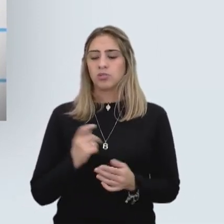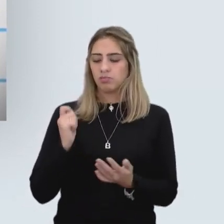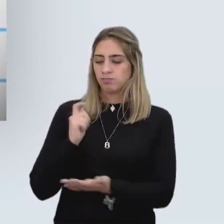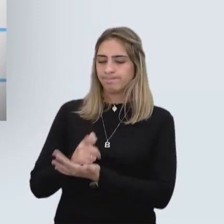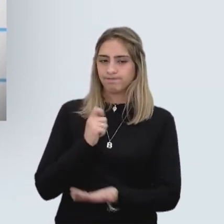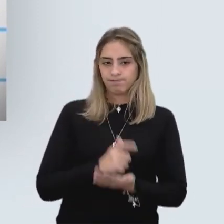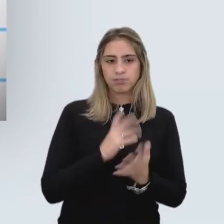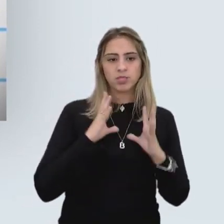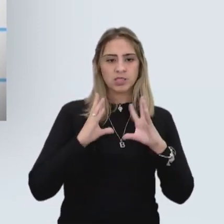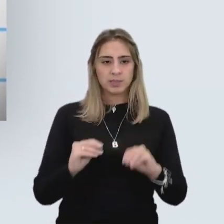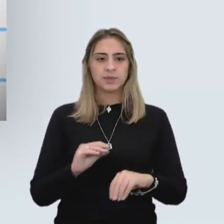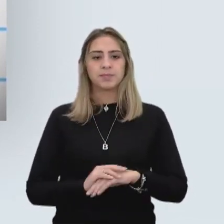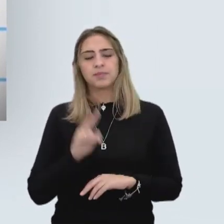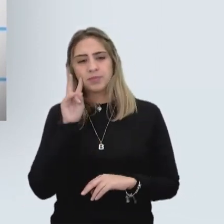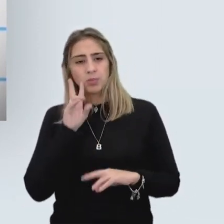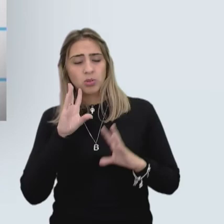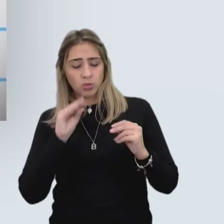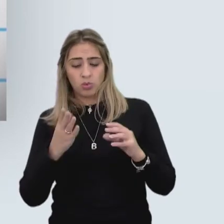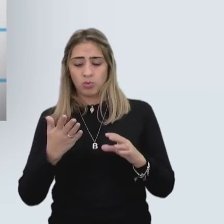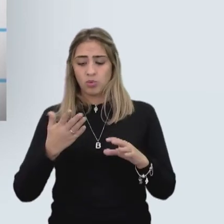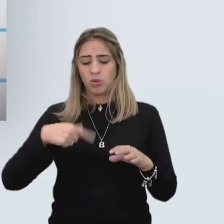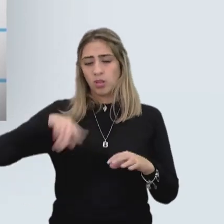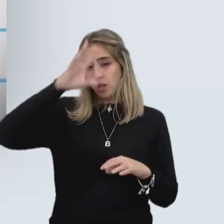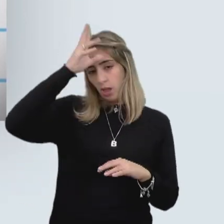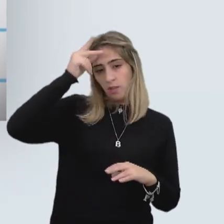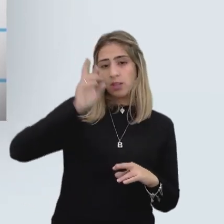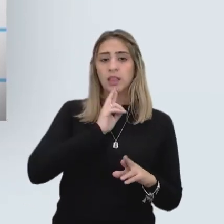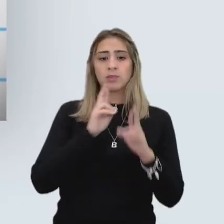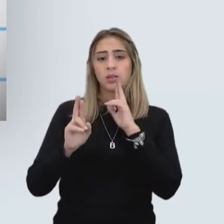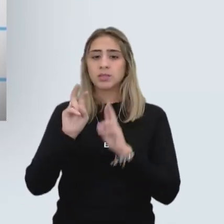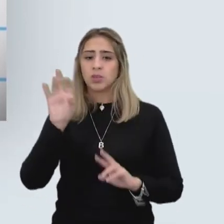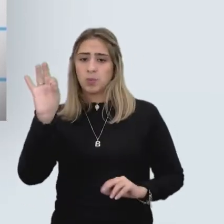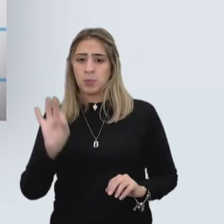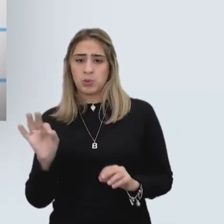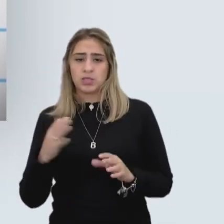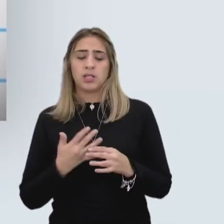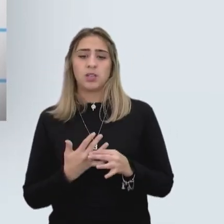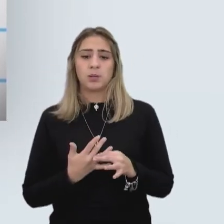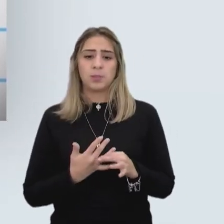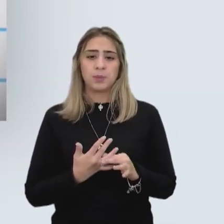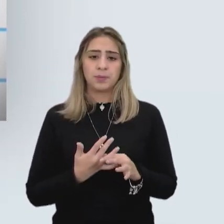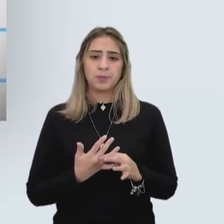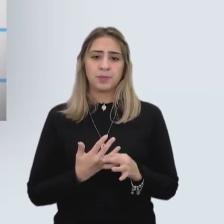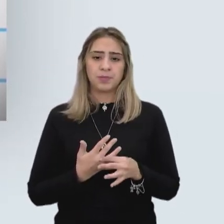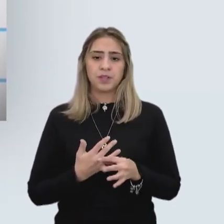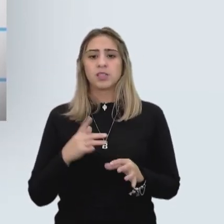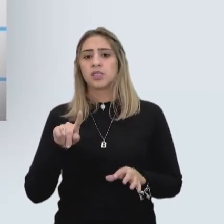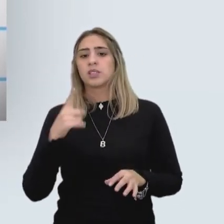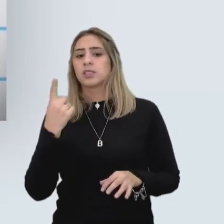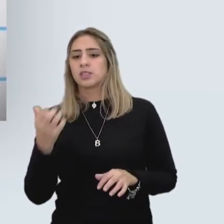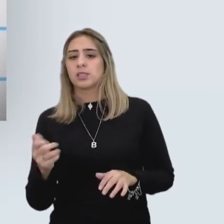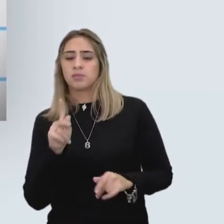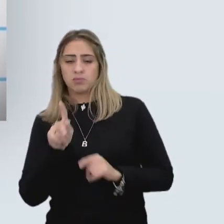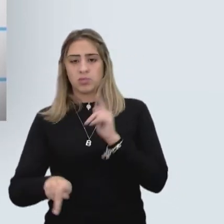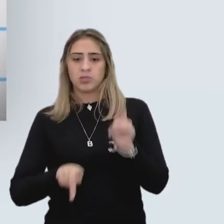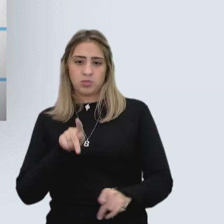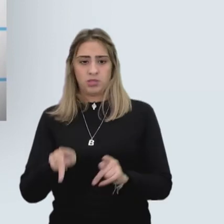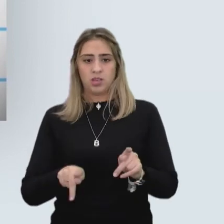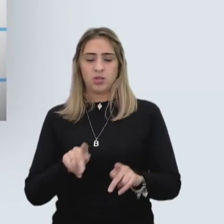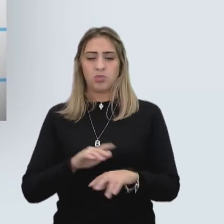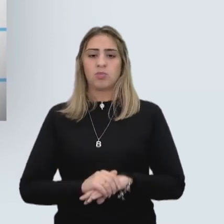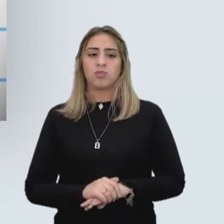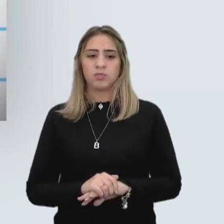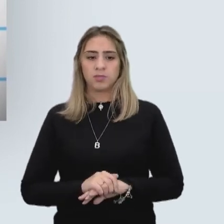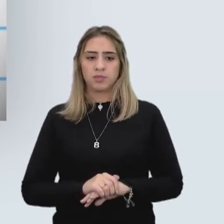o FMI, veremos que todo o continente africano responde por 5%, apesar de contar com cerca de 16% da população mundial. Ao passo